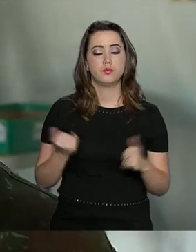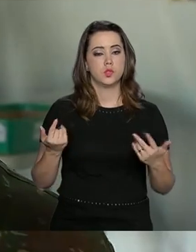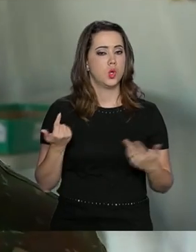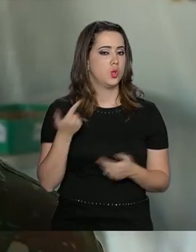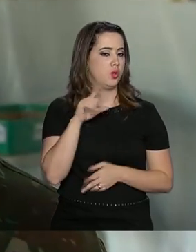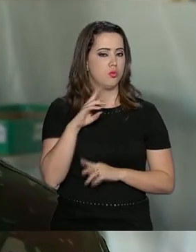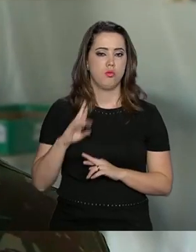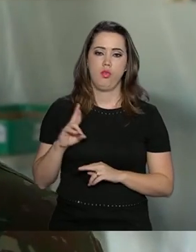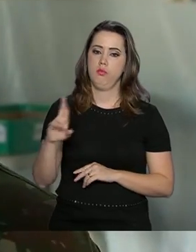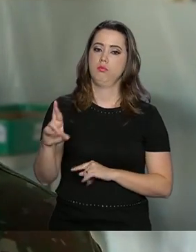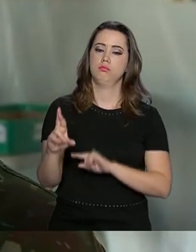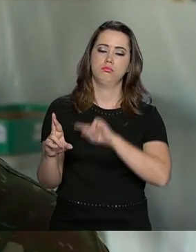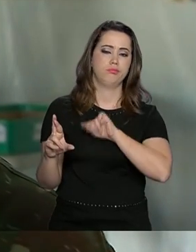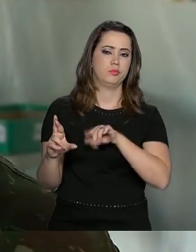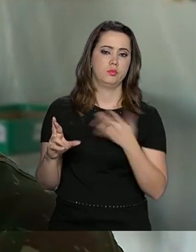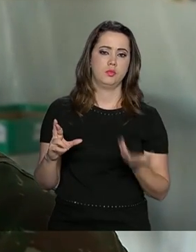Nós